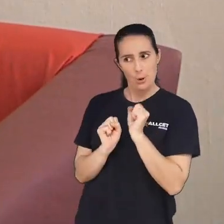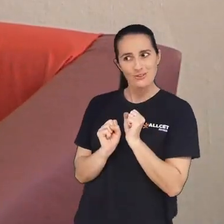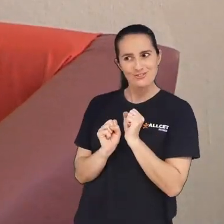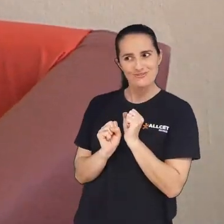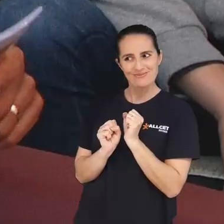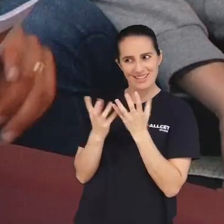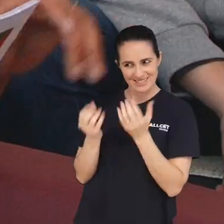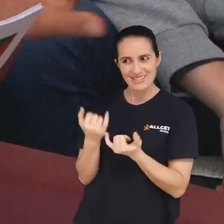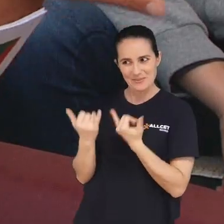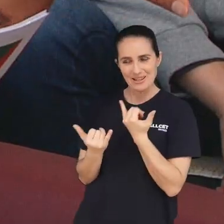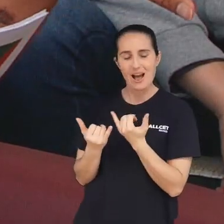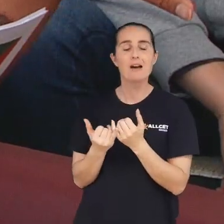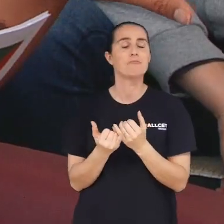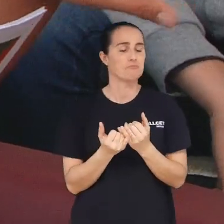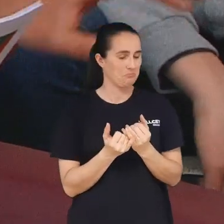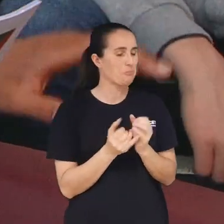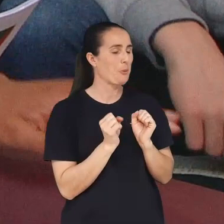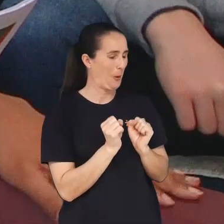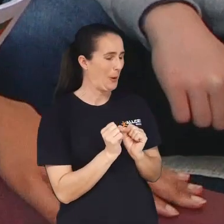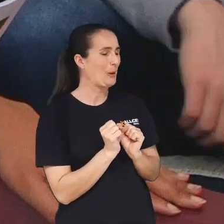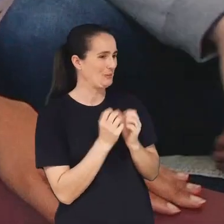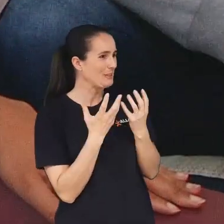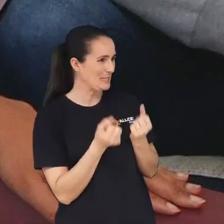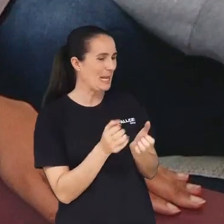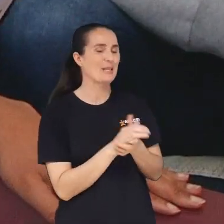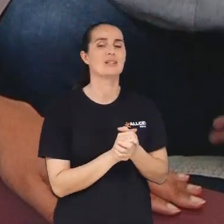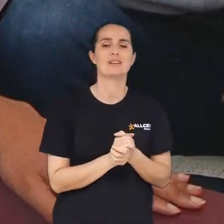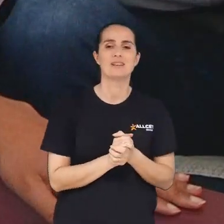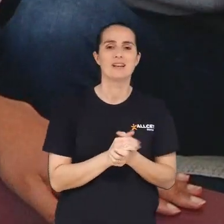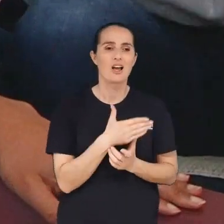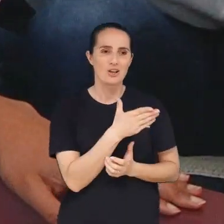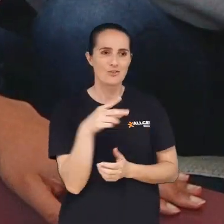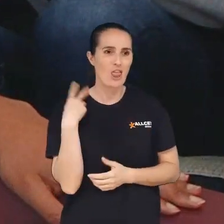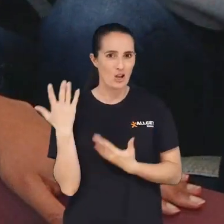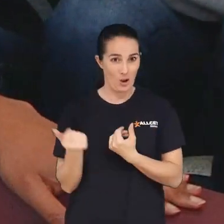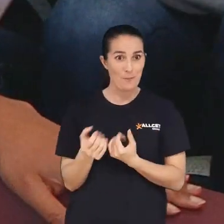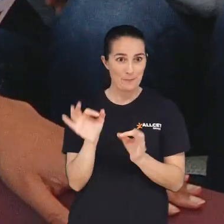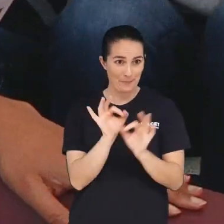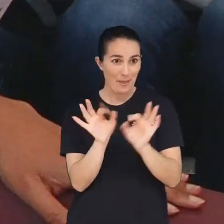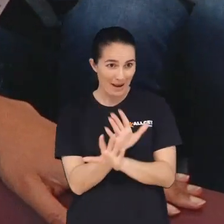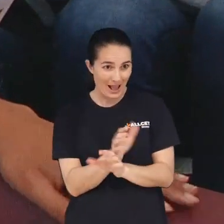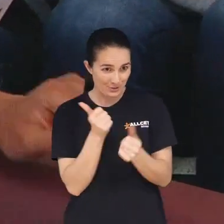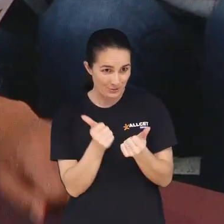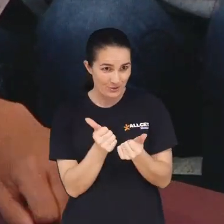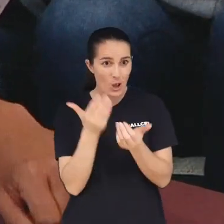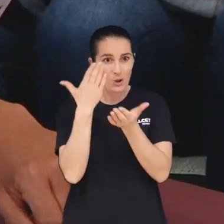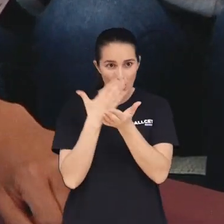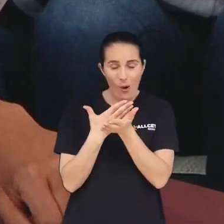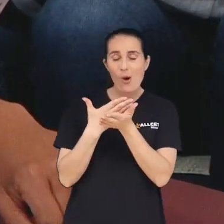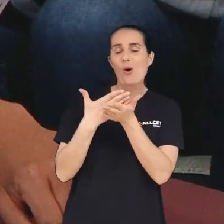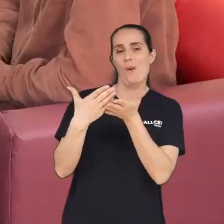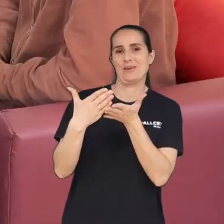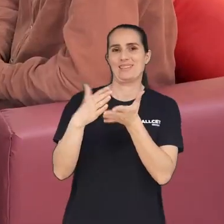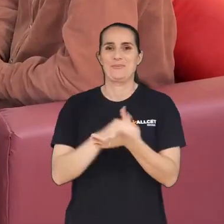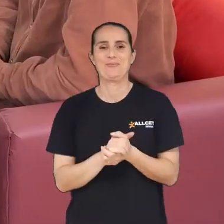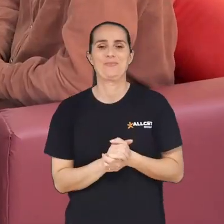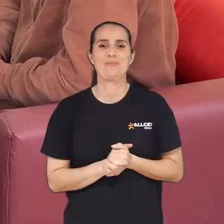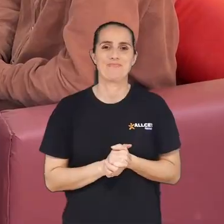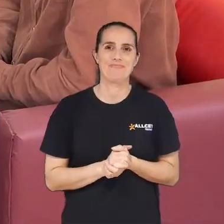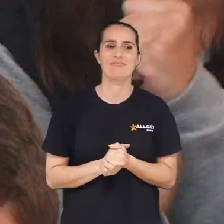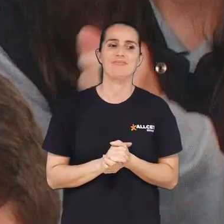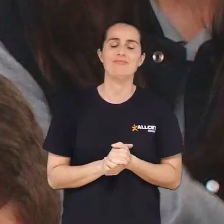Pode. Vereadores mirins, estão preparados? Sim. Então vamos começar.